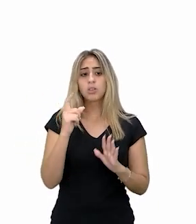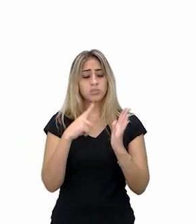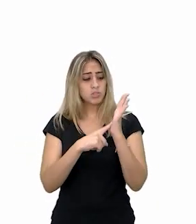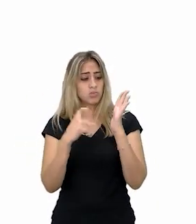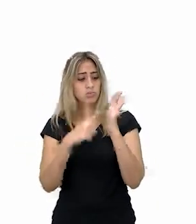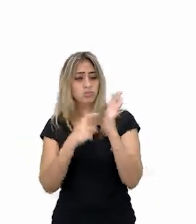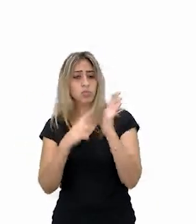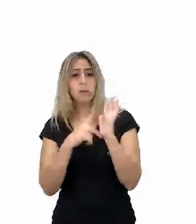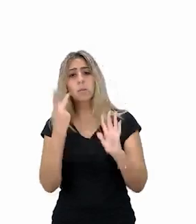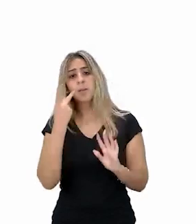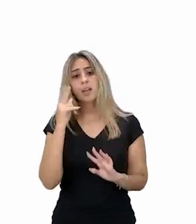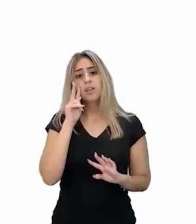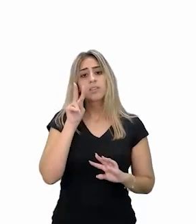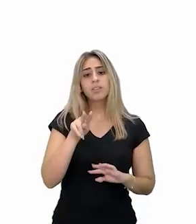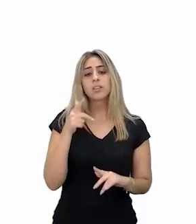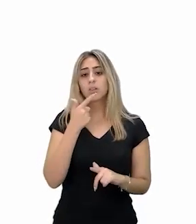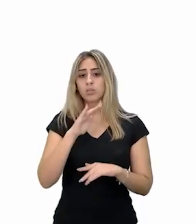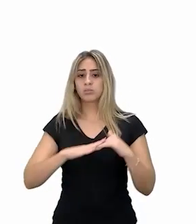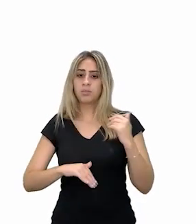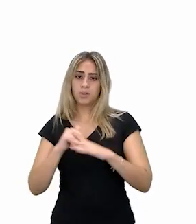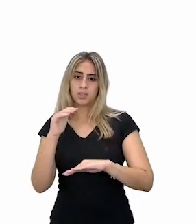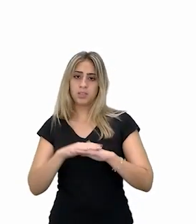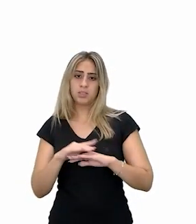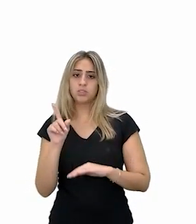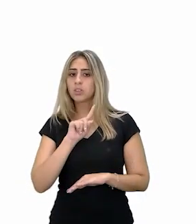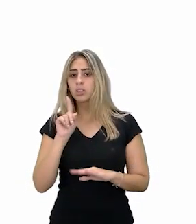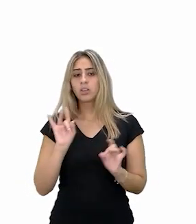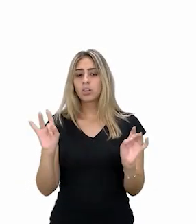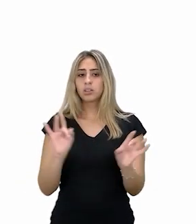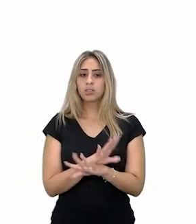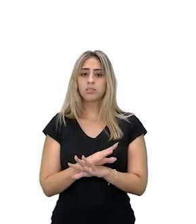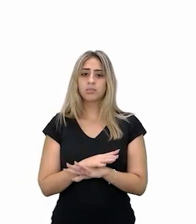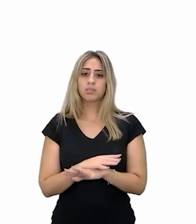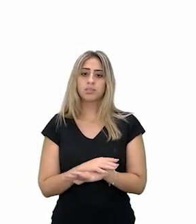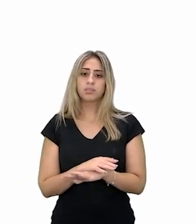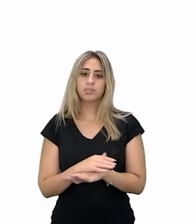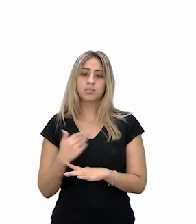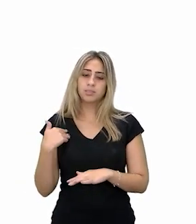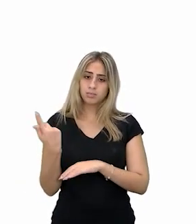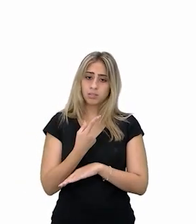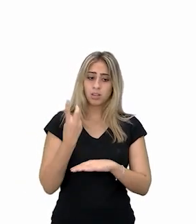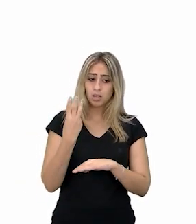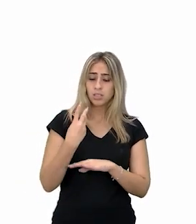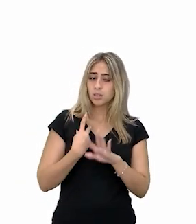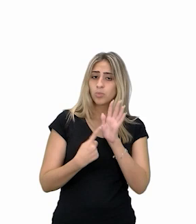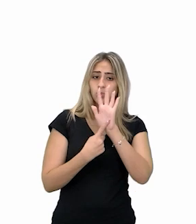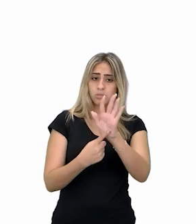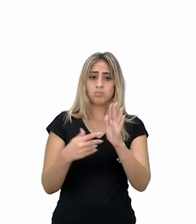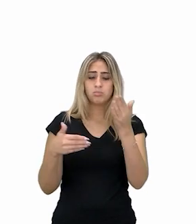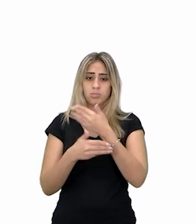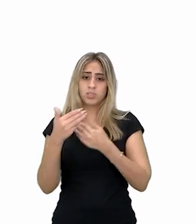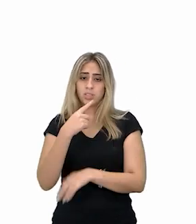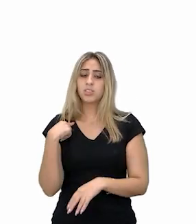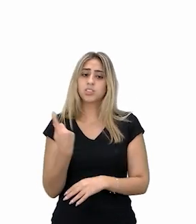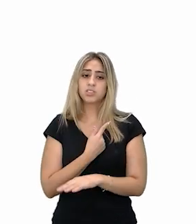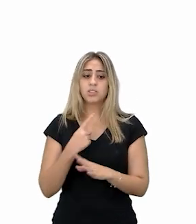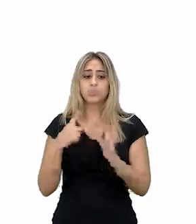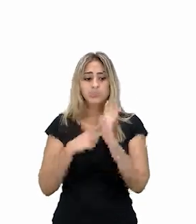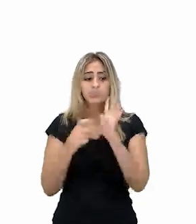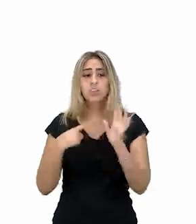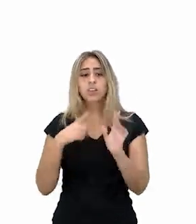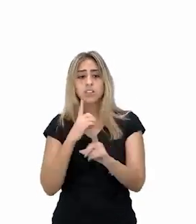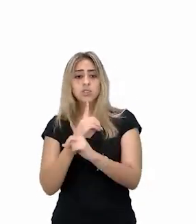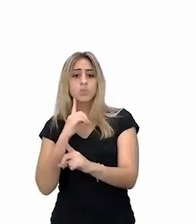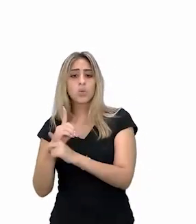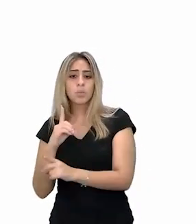clicando para verificar as outras habilidades, não acaba nessas 3 que eu estou mostrando nessa tela. Então, a gente vai clicando e vai descobrindo quais